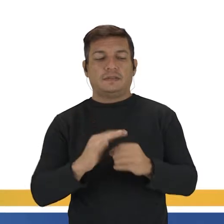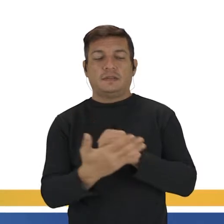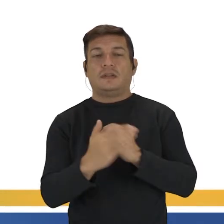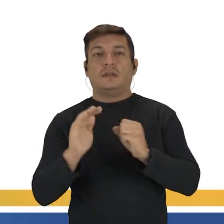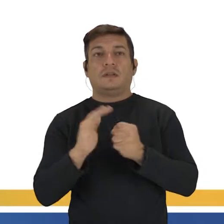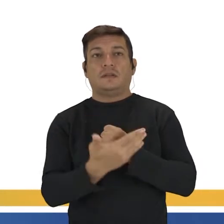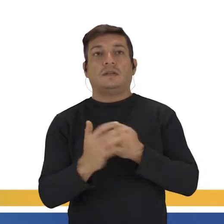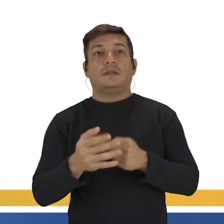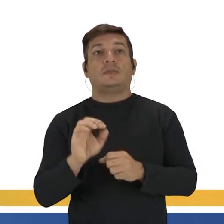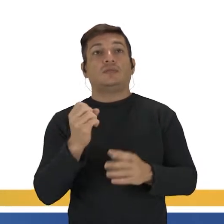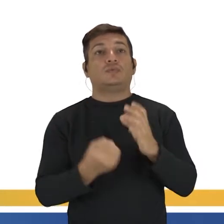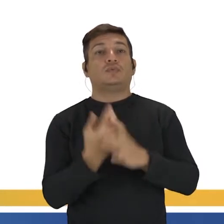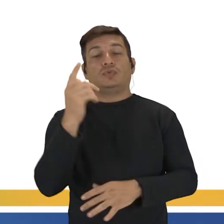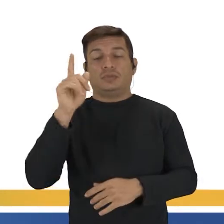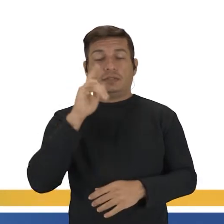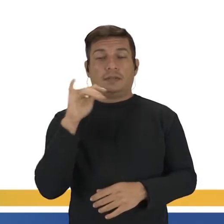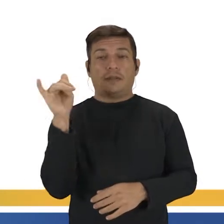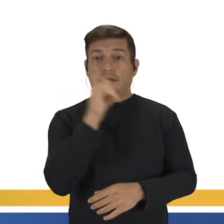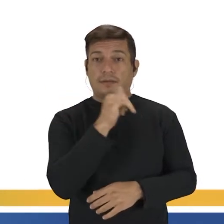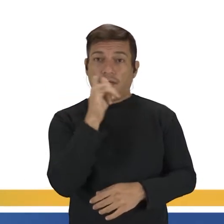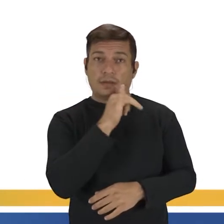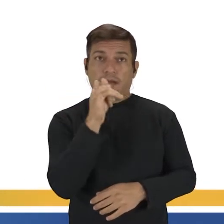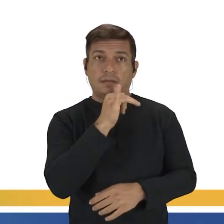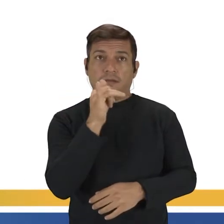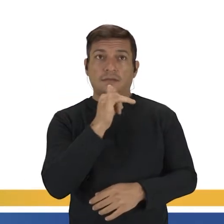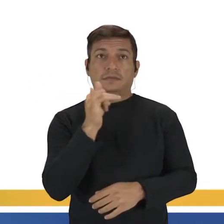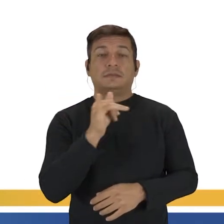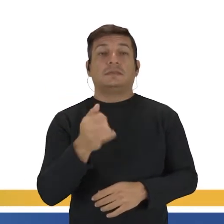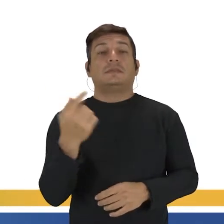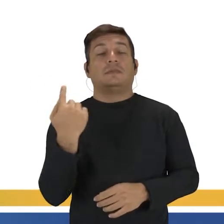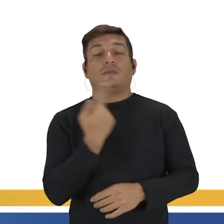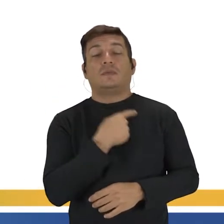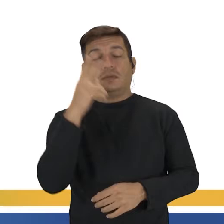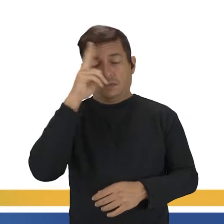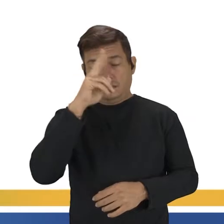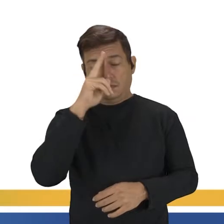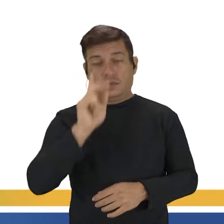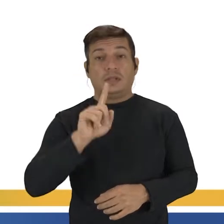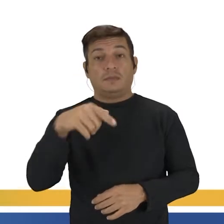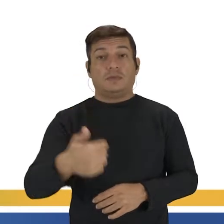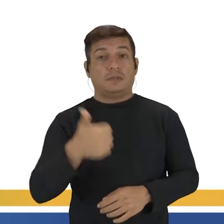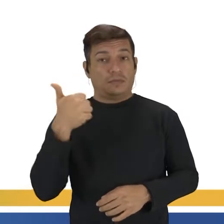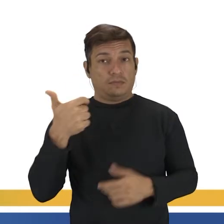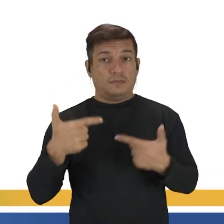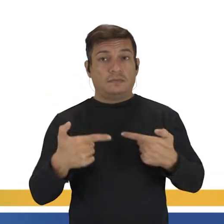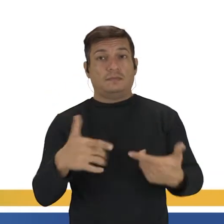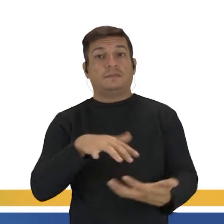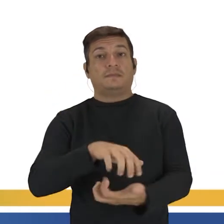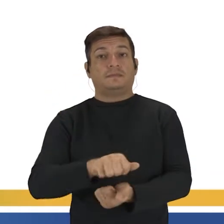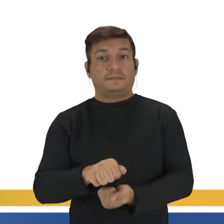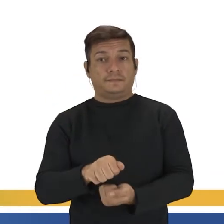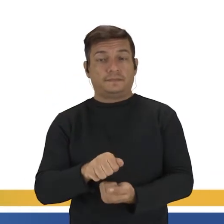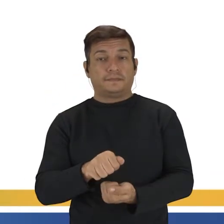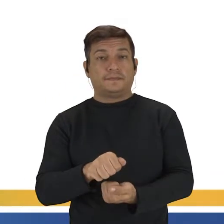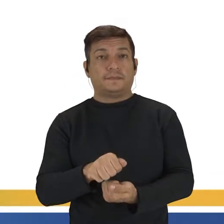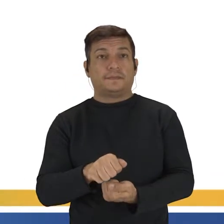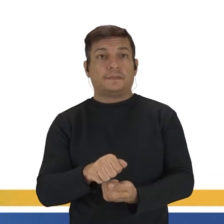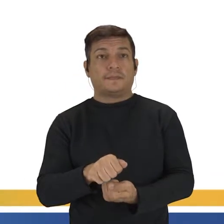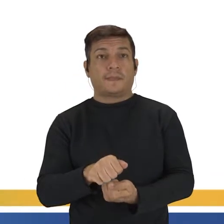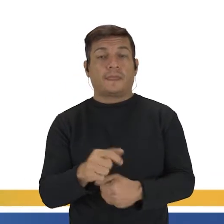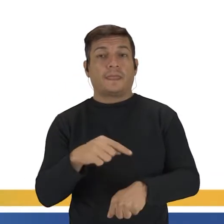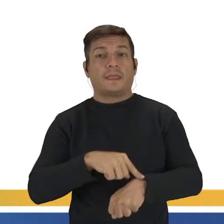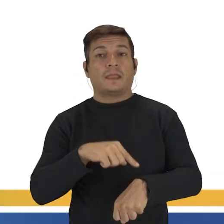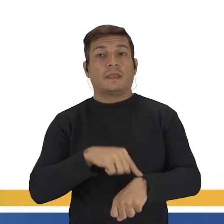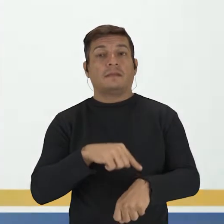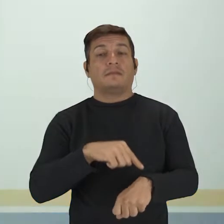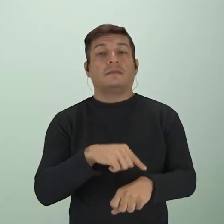Benito Mussolini. Nesse período, vamos lembrar, pós Primeira Guerra Mundial, e nesse